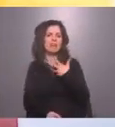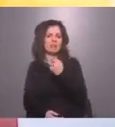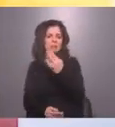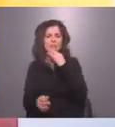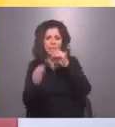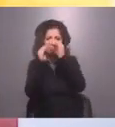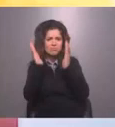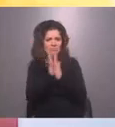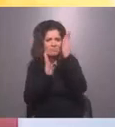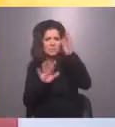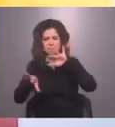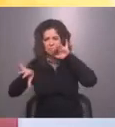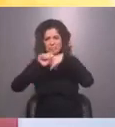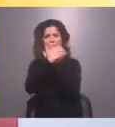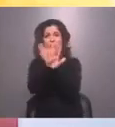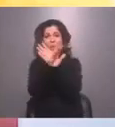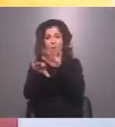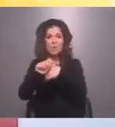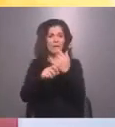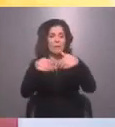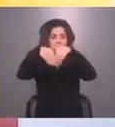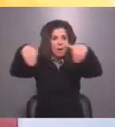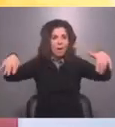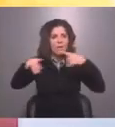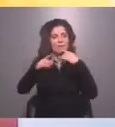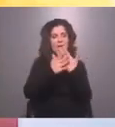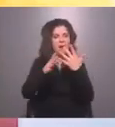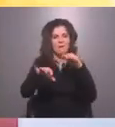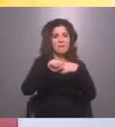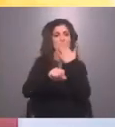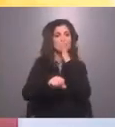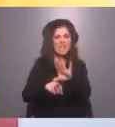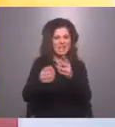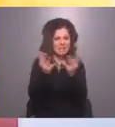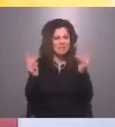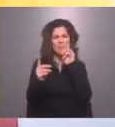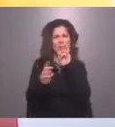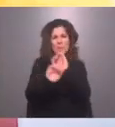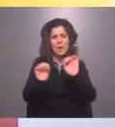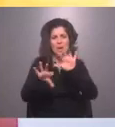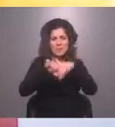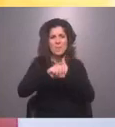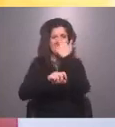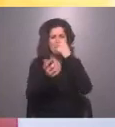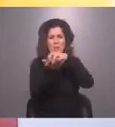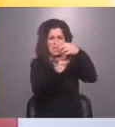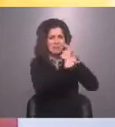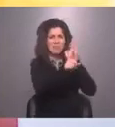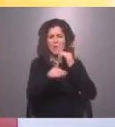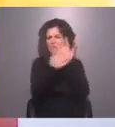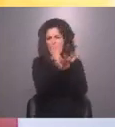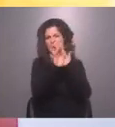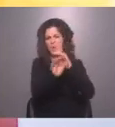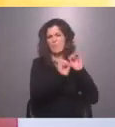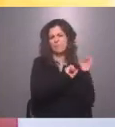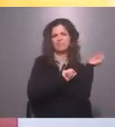Deus, demoliram as muralhas de Jerusalém, lançaram fogo aos seus palácios e